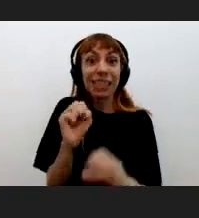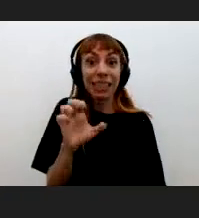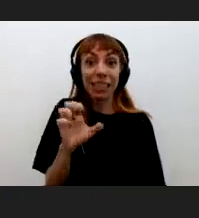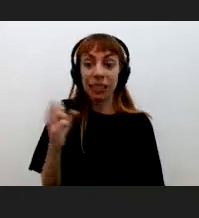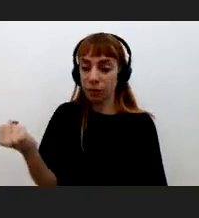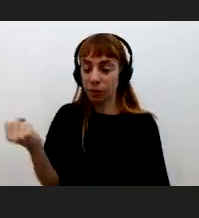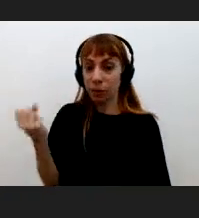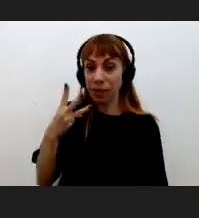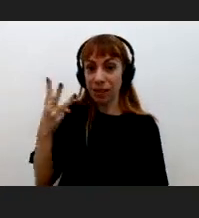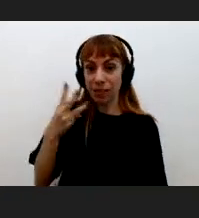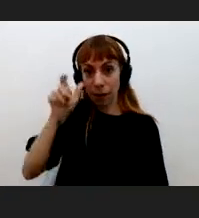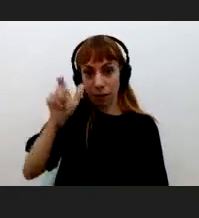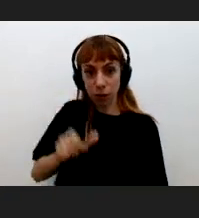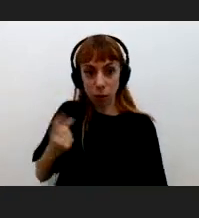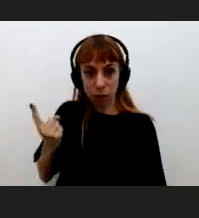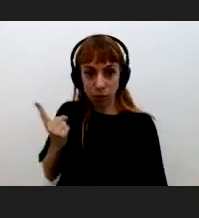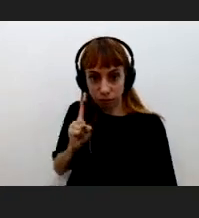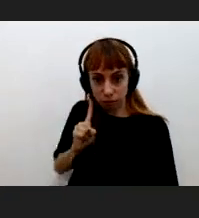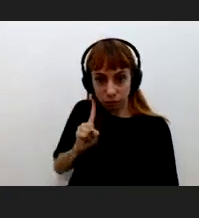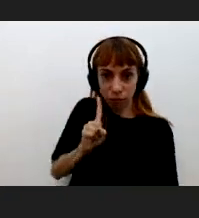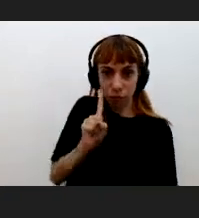relação.